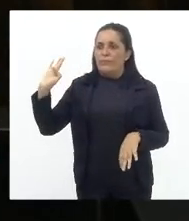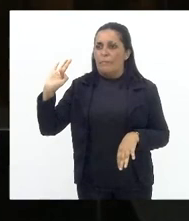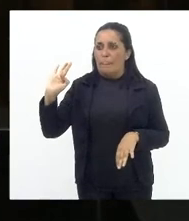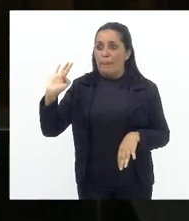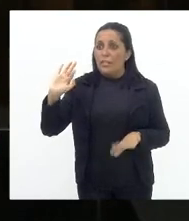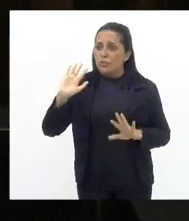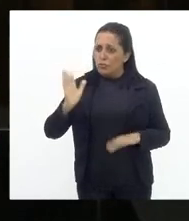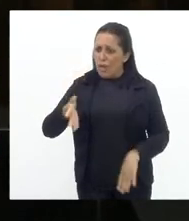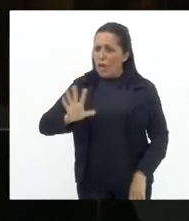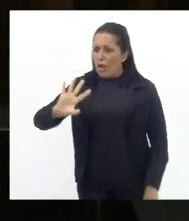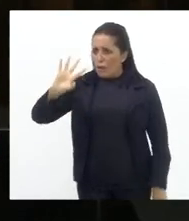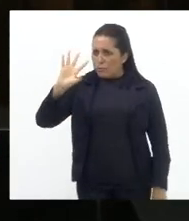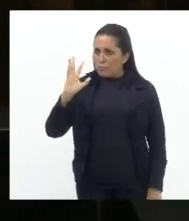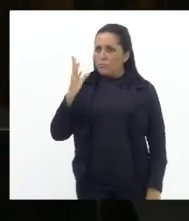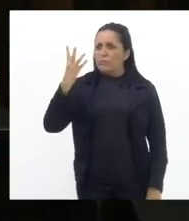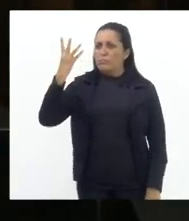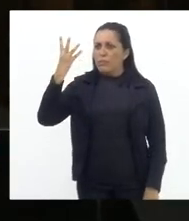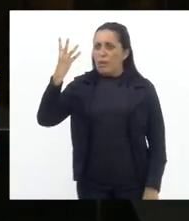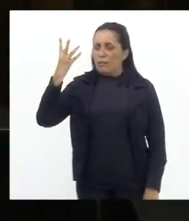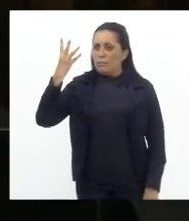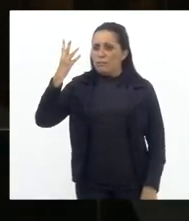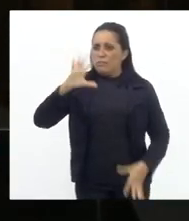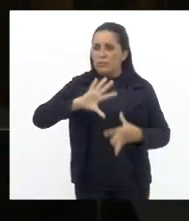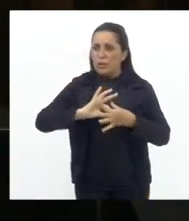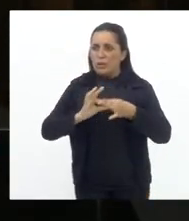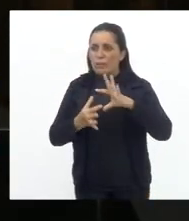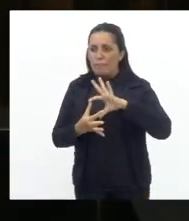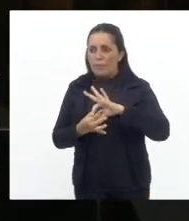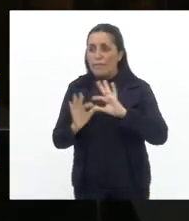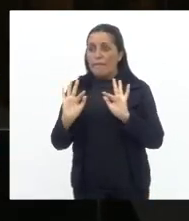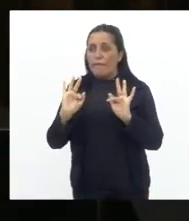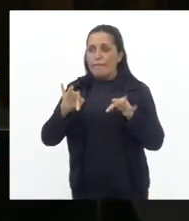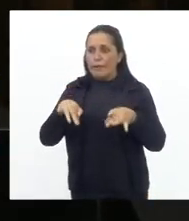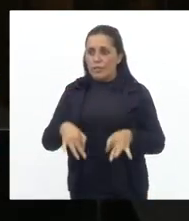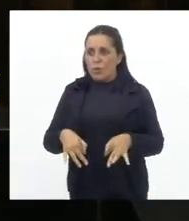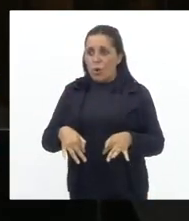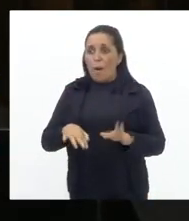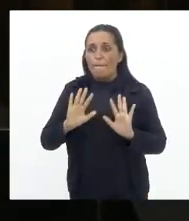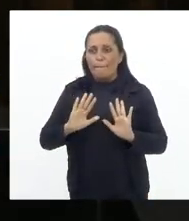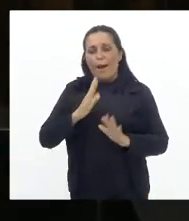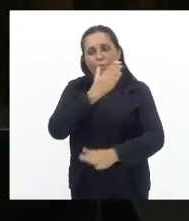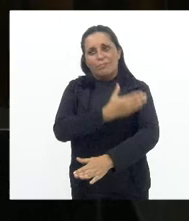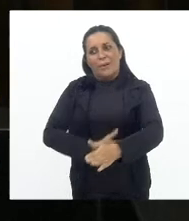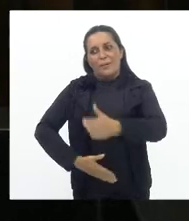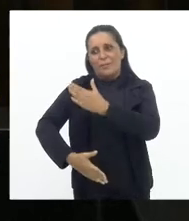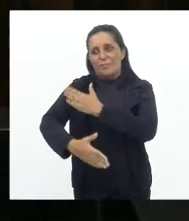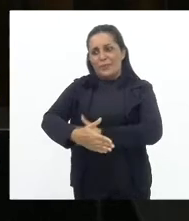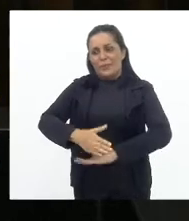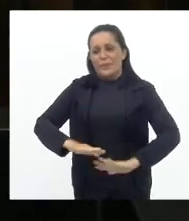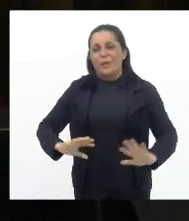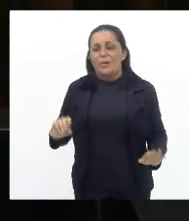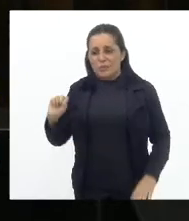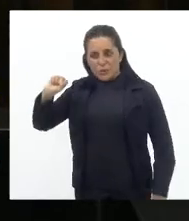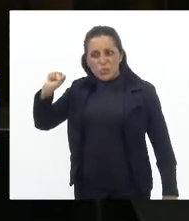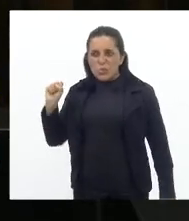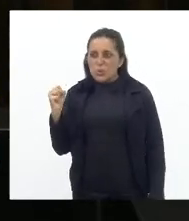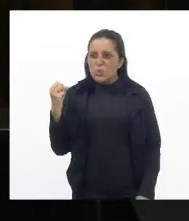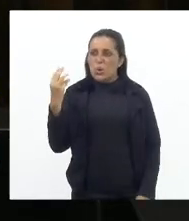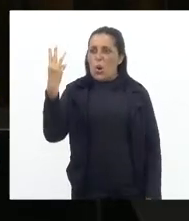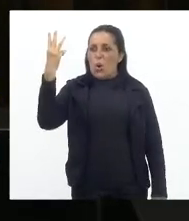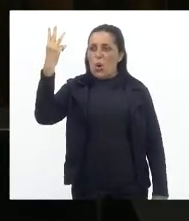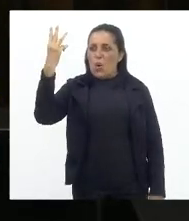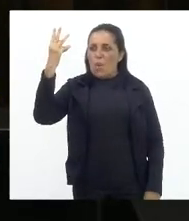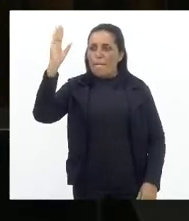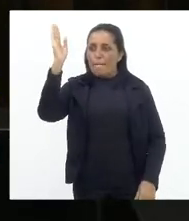qual foi o resultado também expressivo nas olimpíadas que se encerraram mas na paraolimpíada o Brasil está dando um show